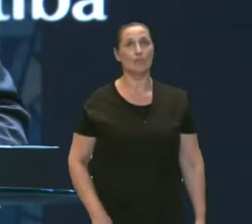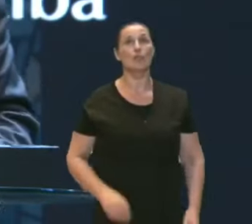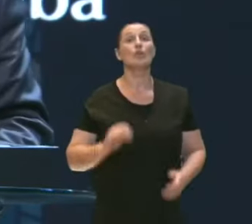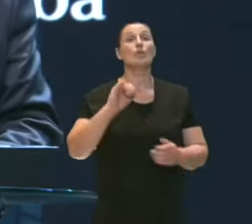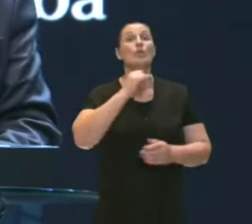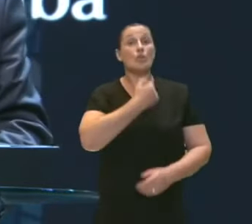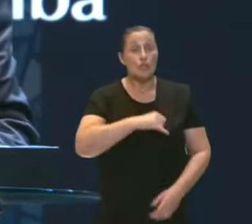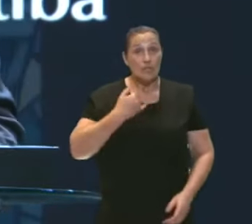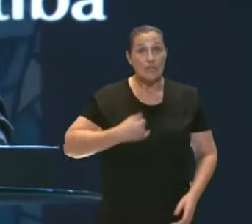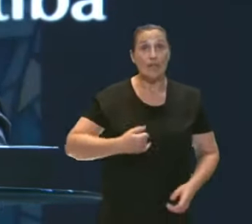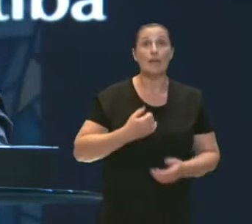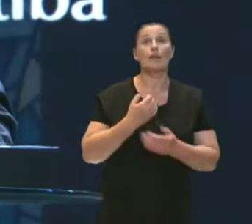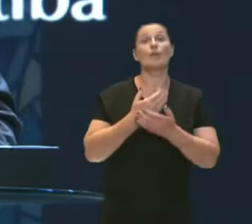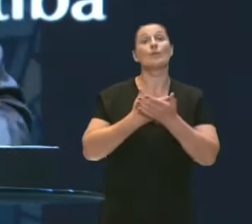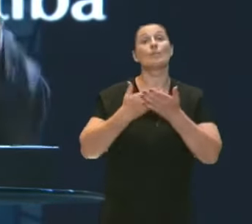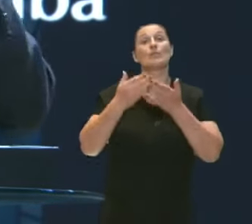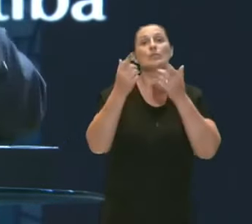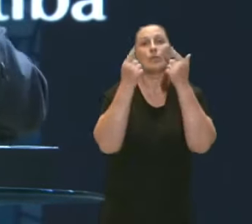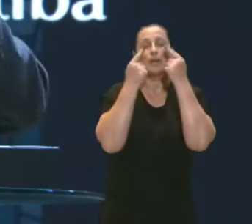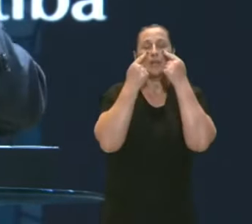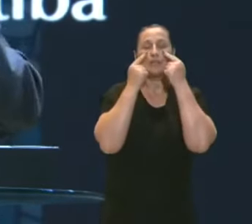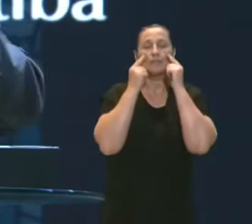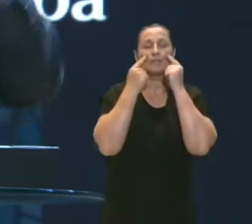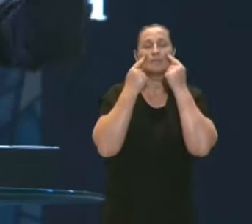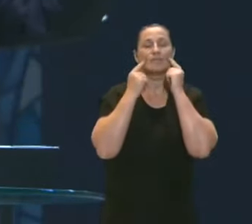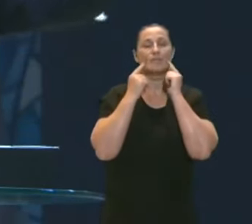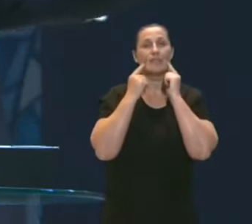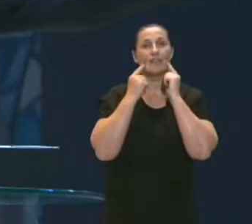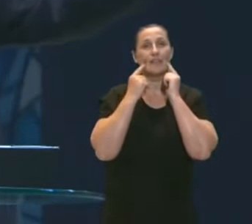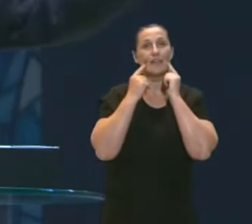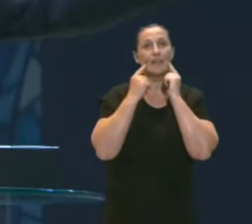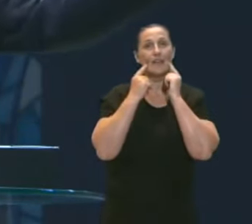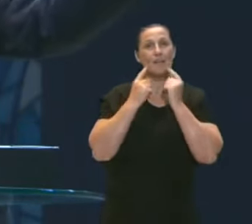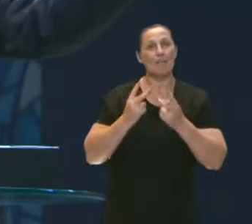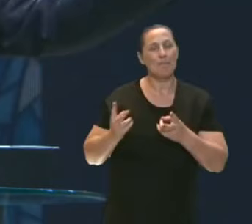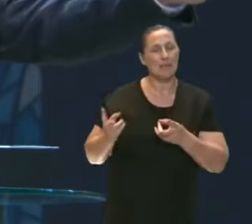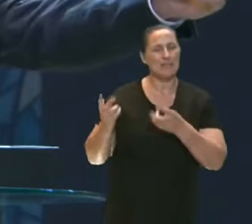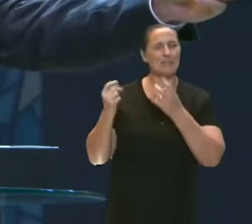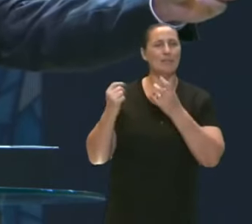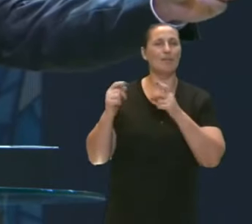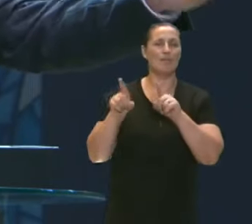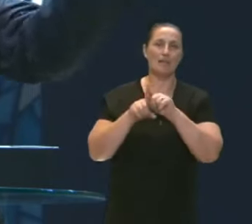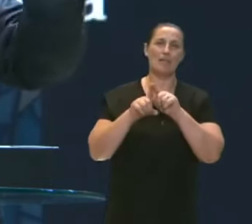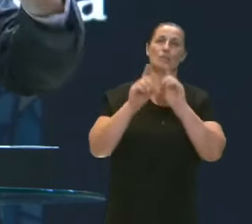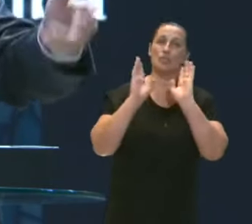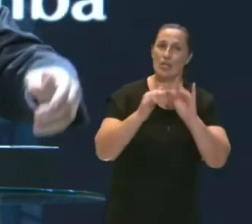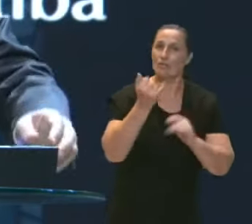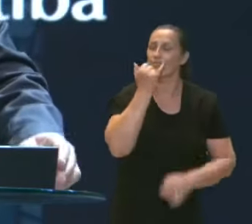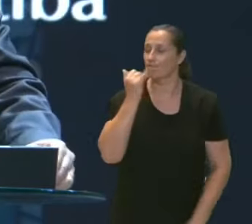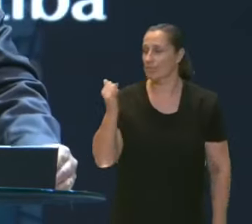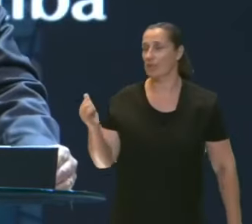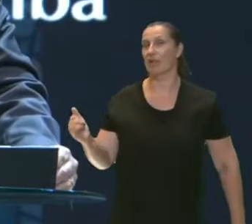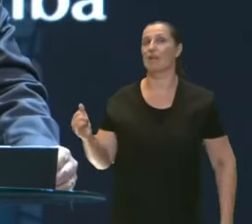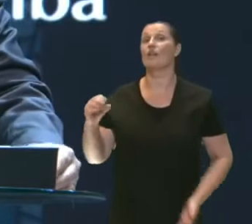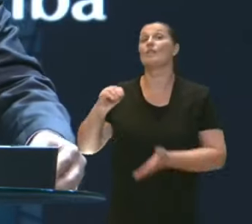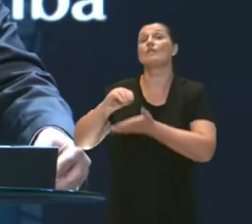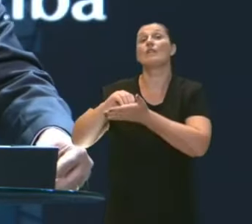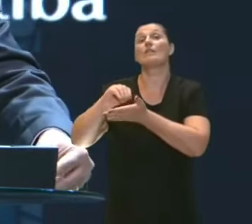Choro por perceber que mesmo depois de já ter dado perdão, ainda